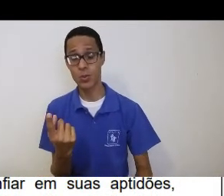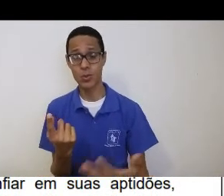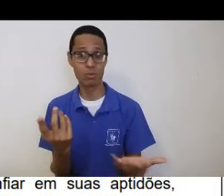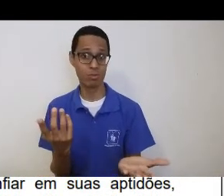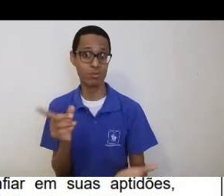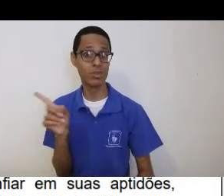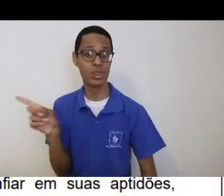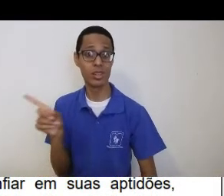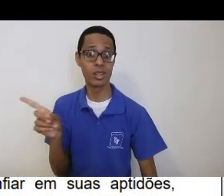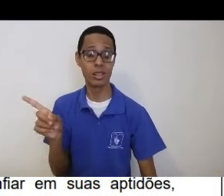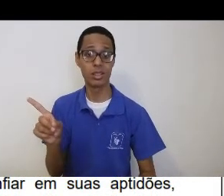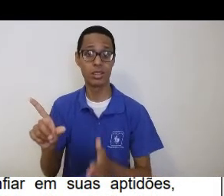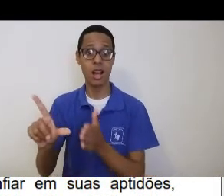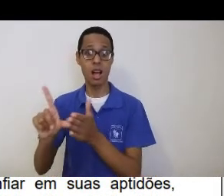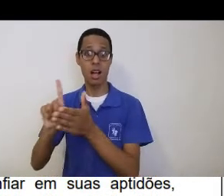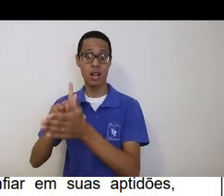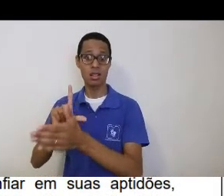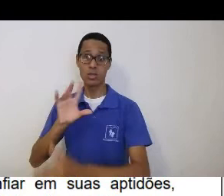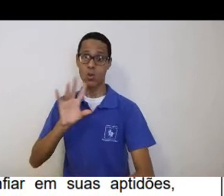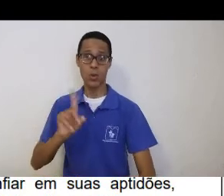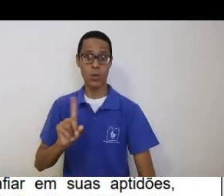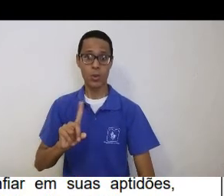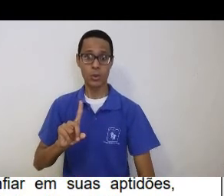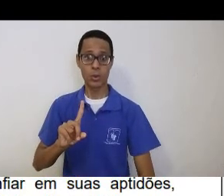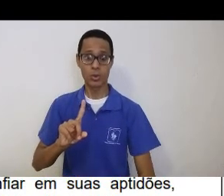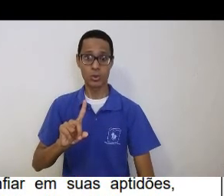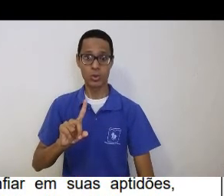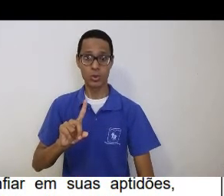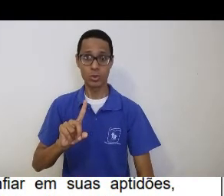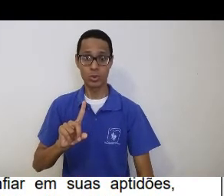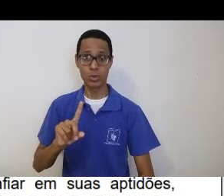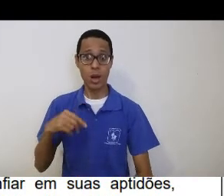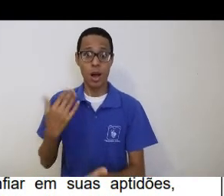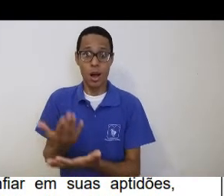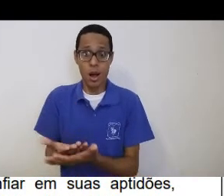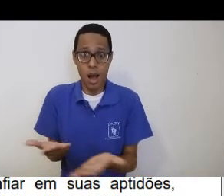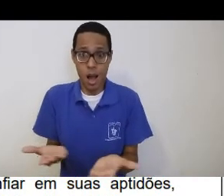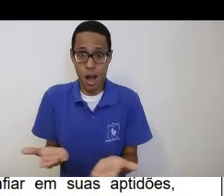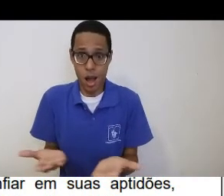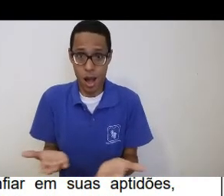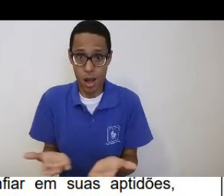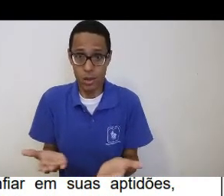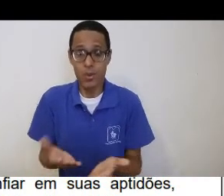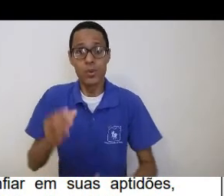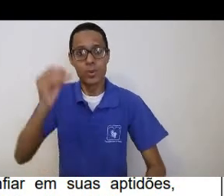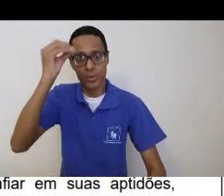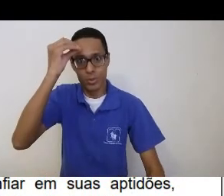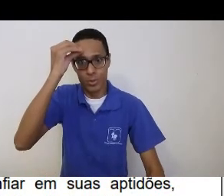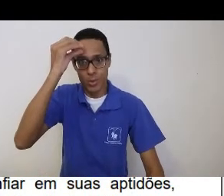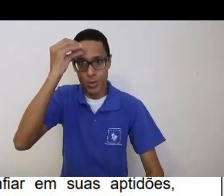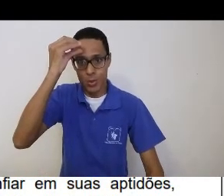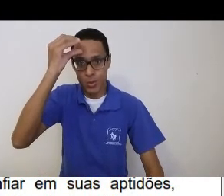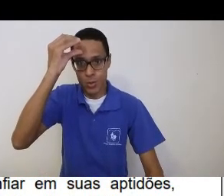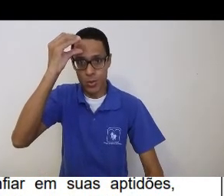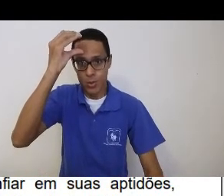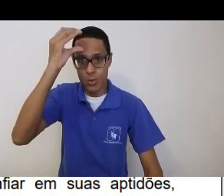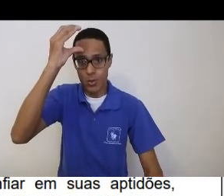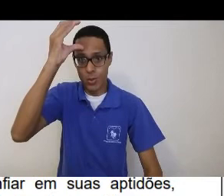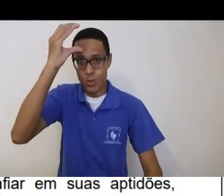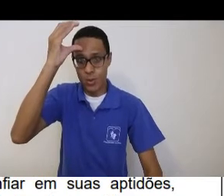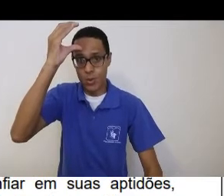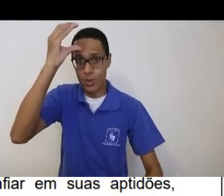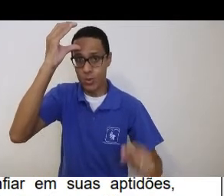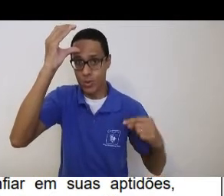a sua autoestima, porque antes eu não conhecia, agora eu conheço. Saber que ele tem capacidade, ele pode estar incluído